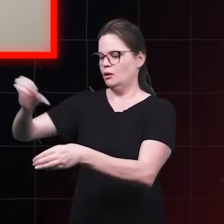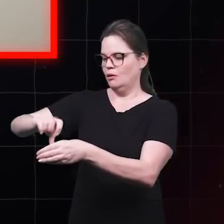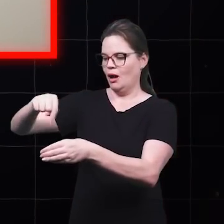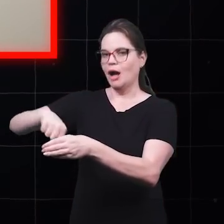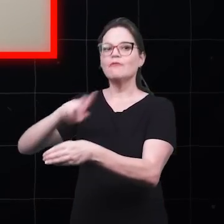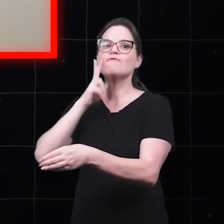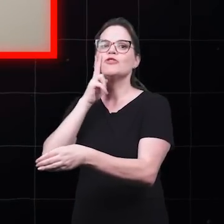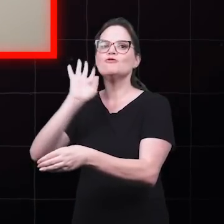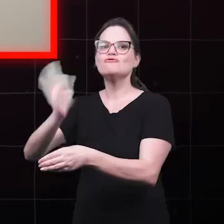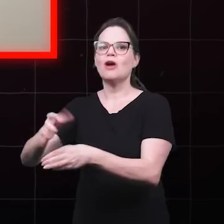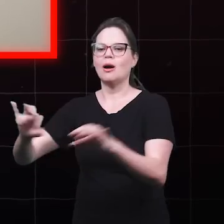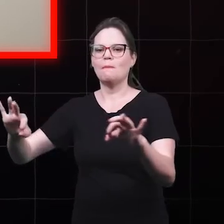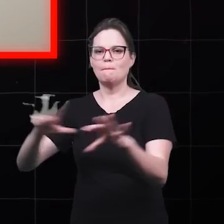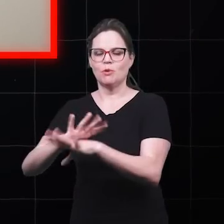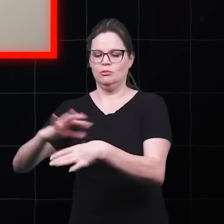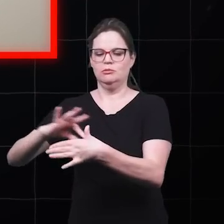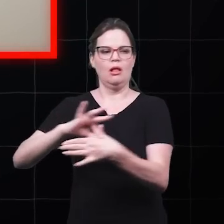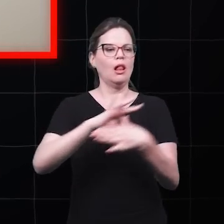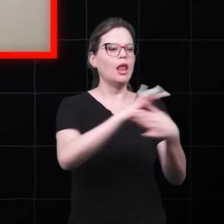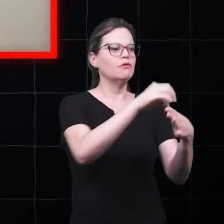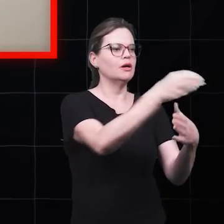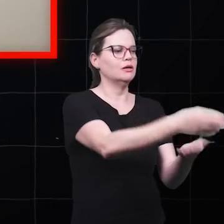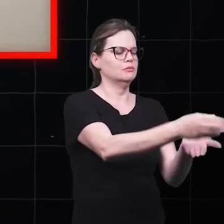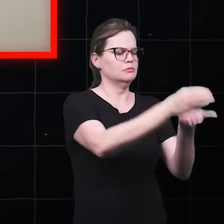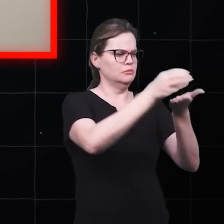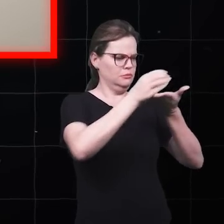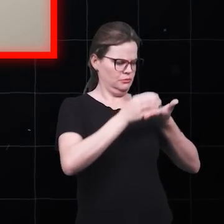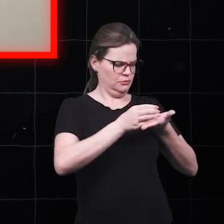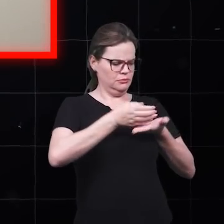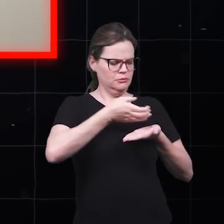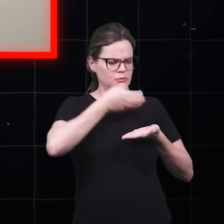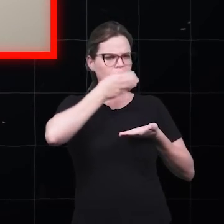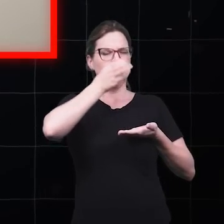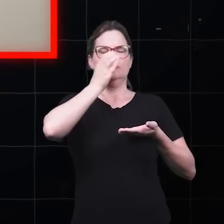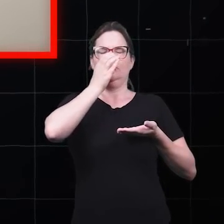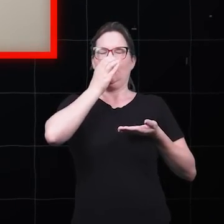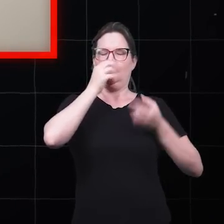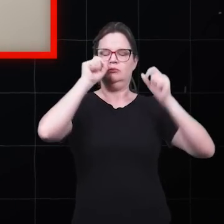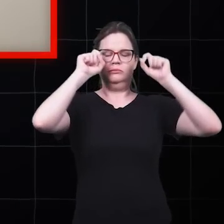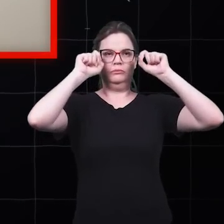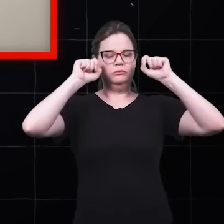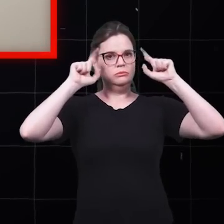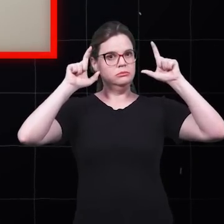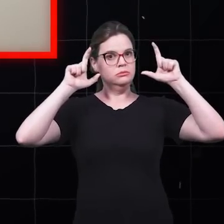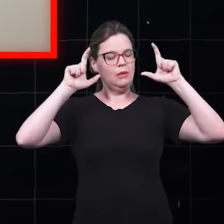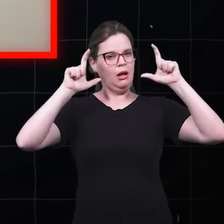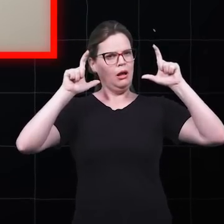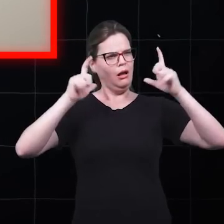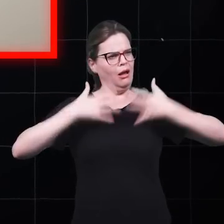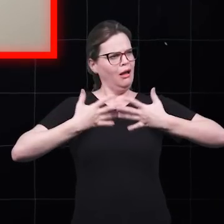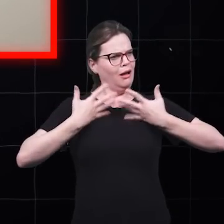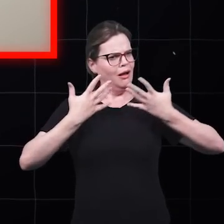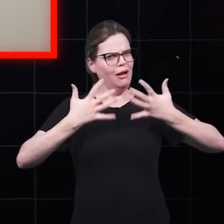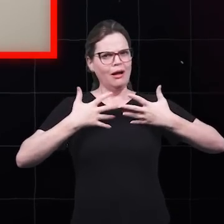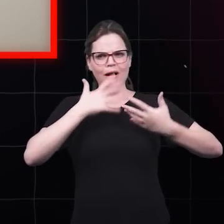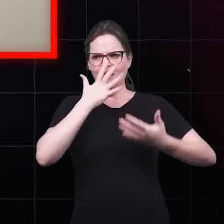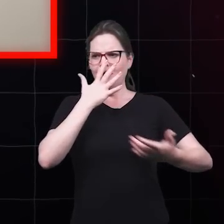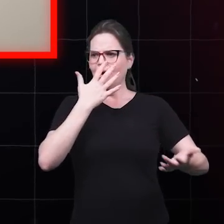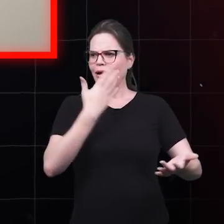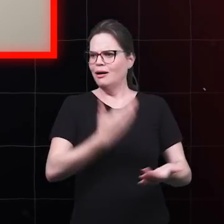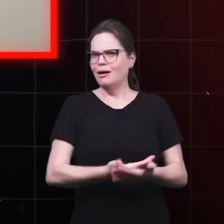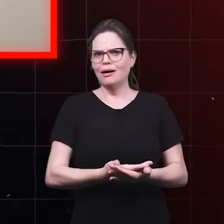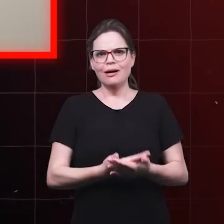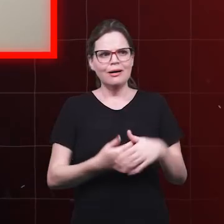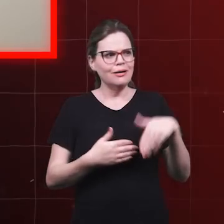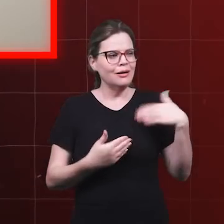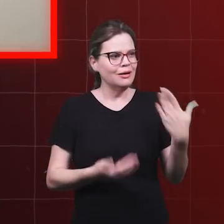prova daquela água e ele se alegra ele se surpreende porque